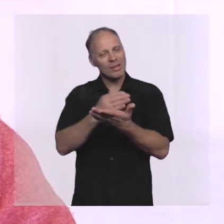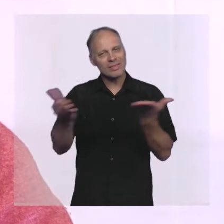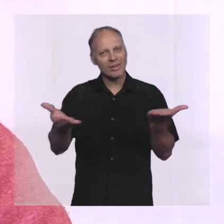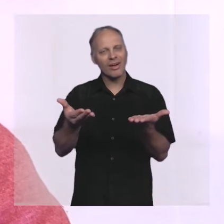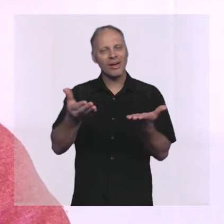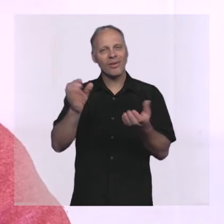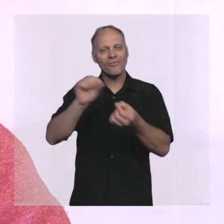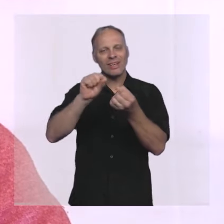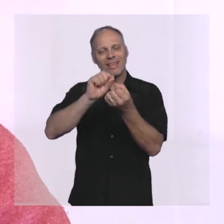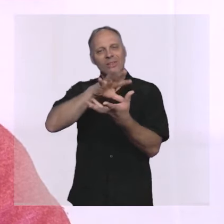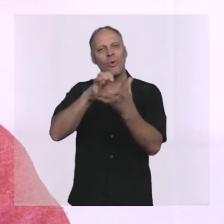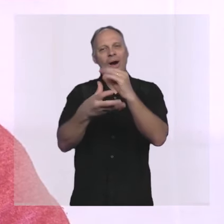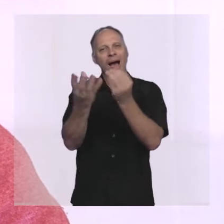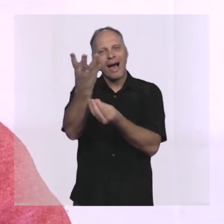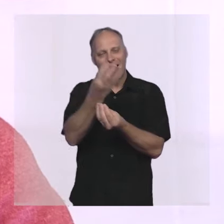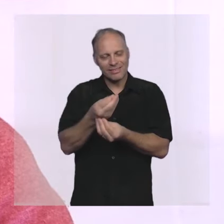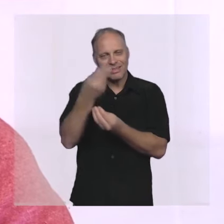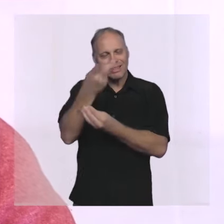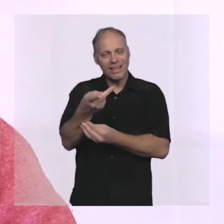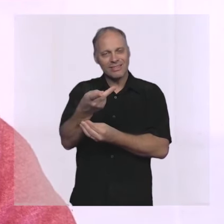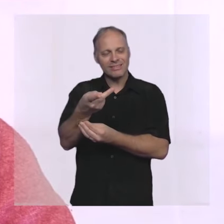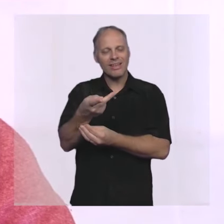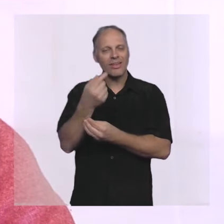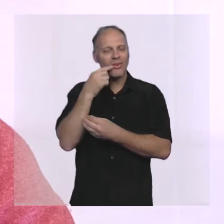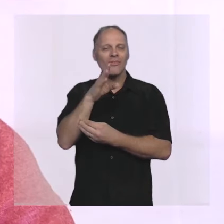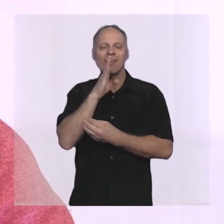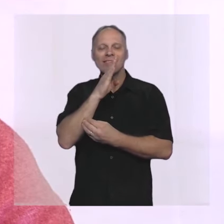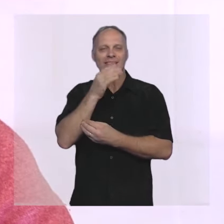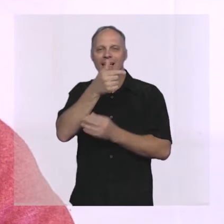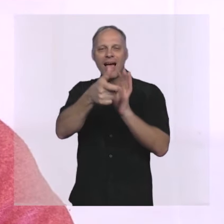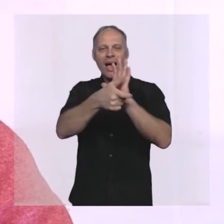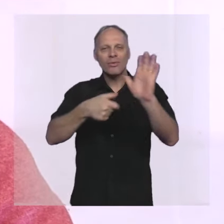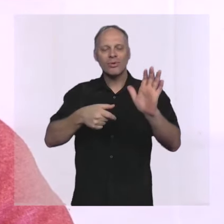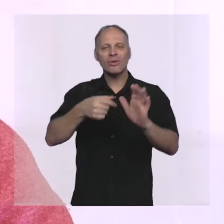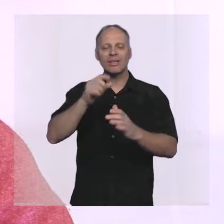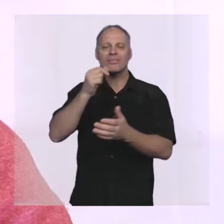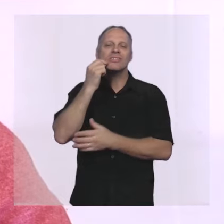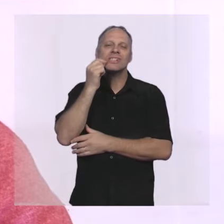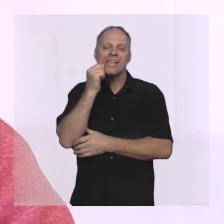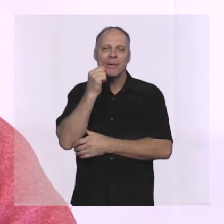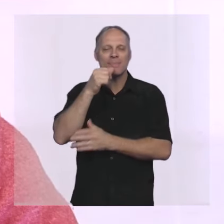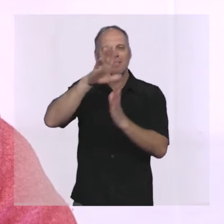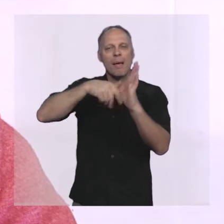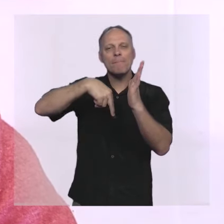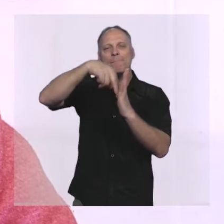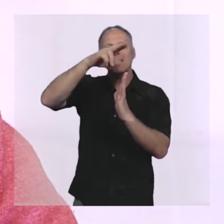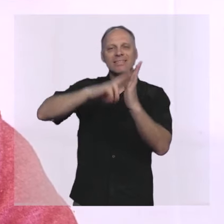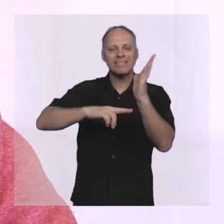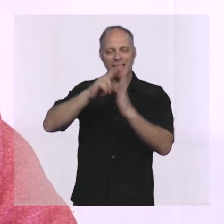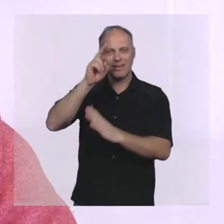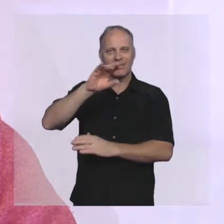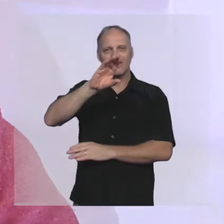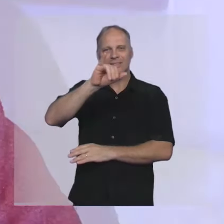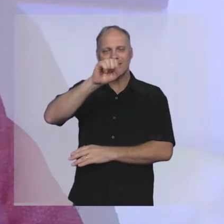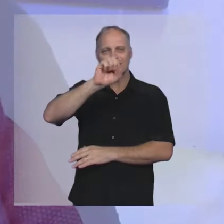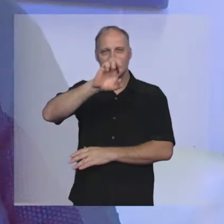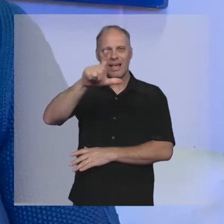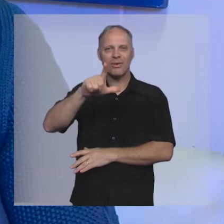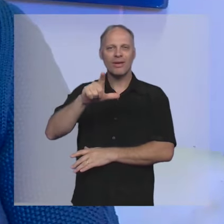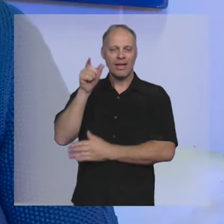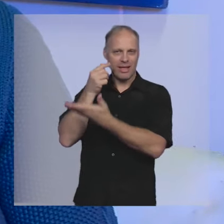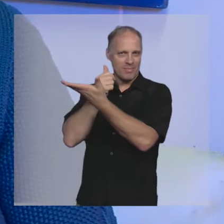Olá, começa agora o Atelier. Neste programa nós vamos conhecer a autora de Lápis, Pincel, Cinzel,